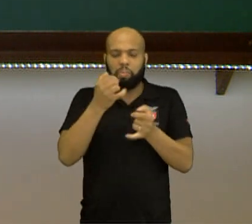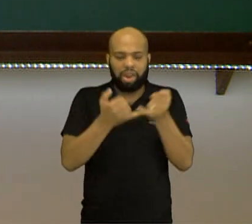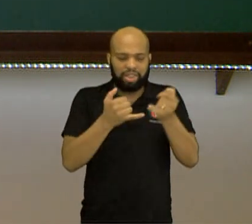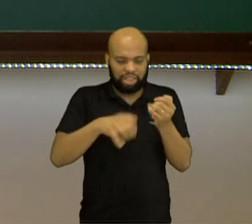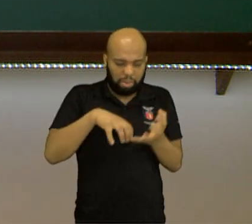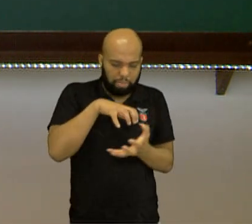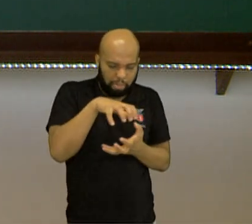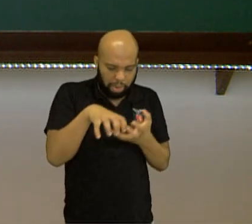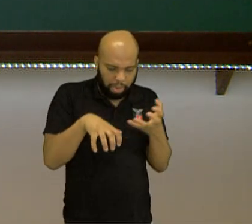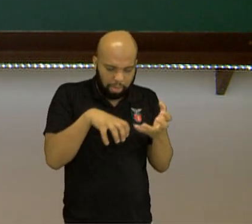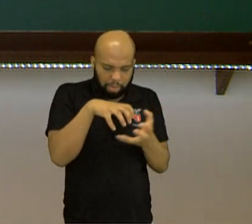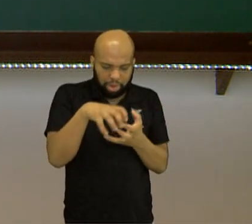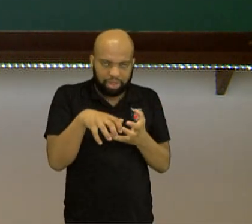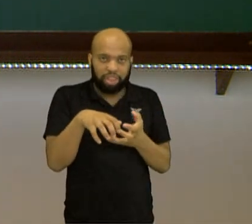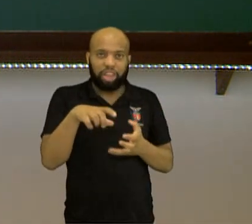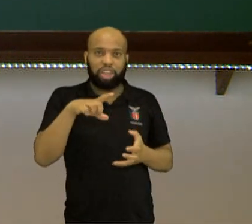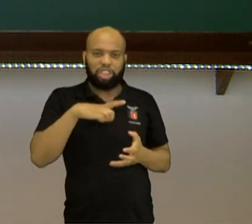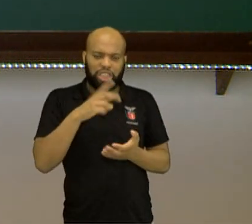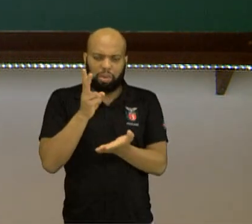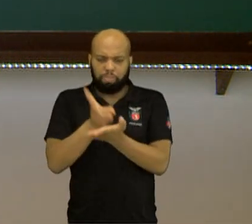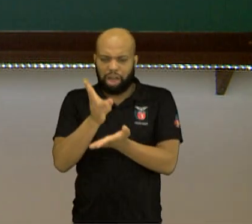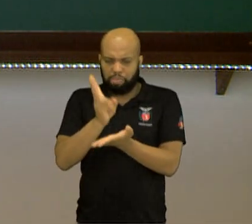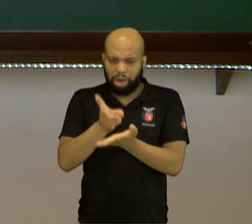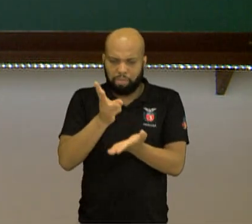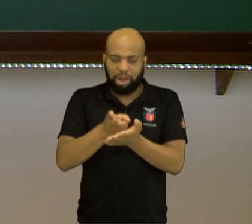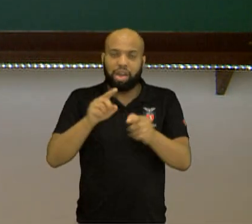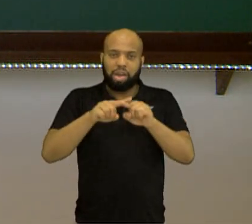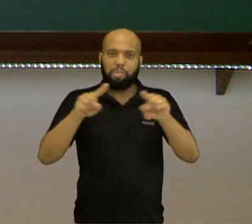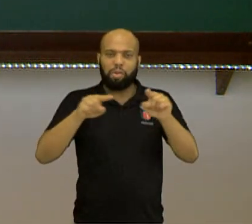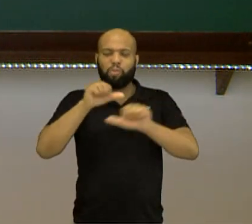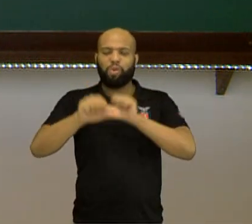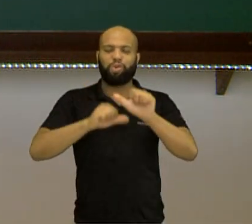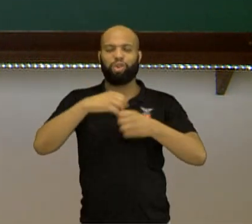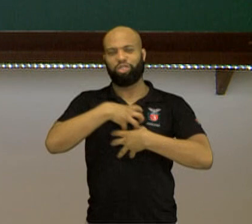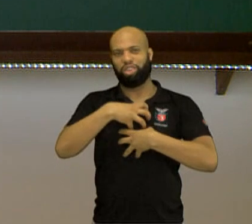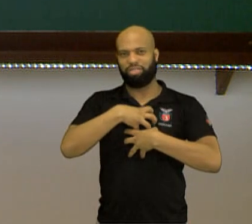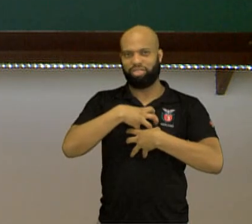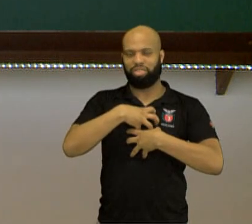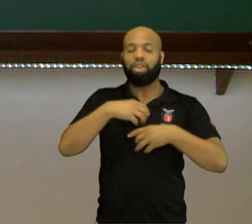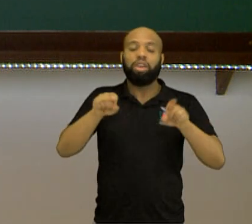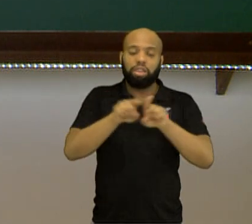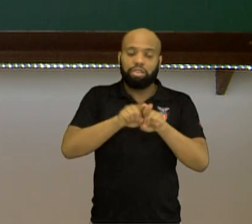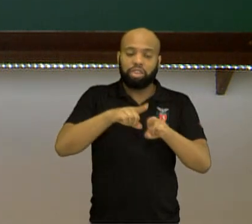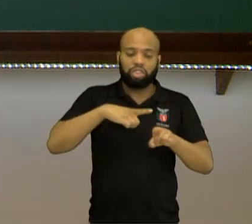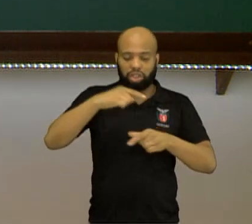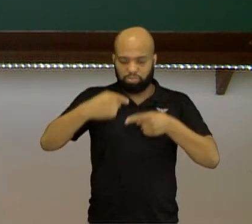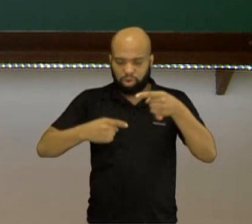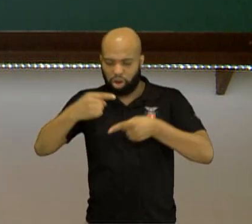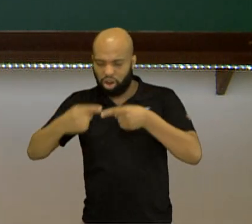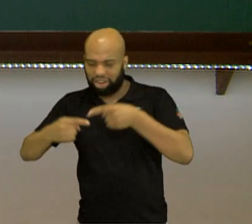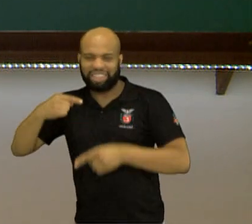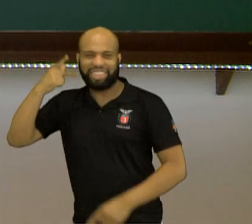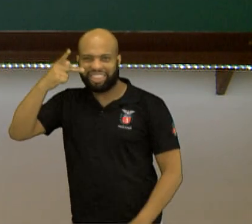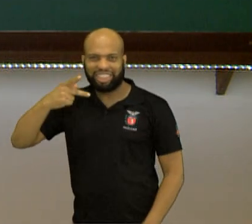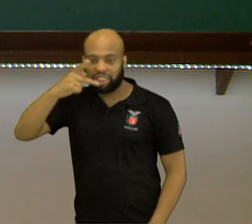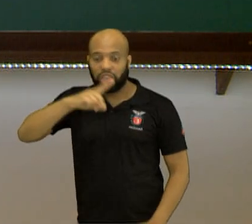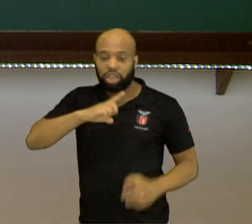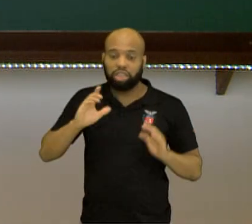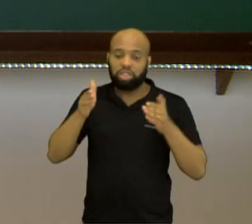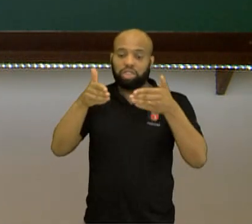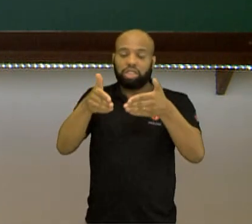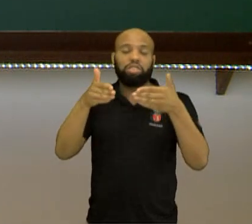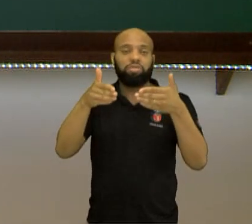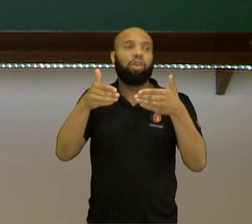de uma quebra com os paradigmas do Estado, de uma, digamos, de uma política voltada mais ao